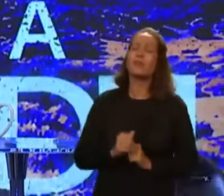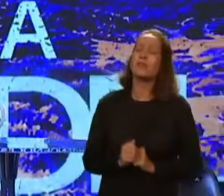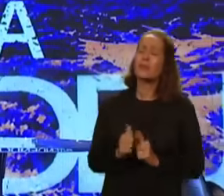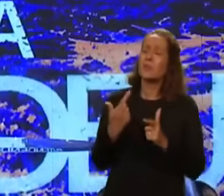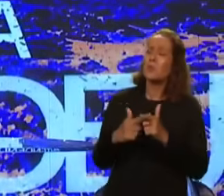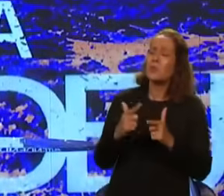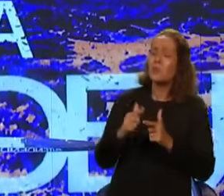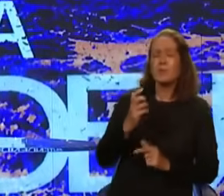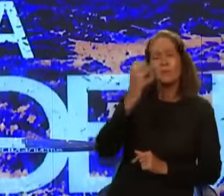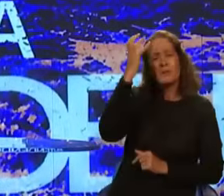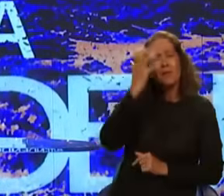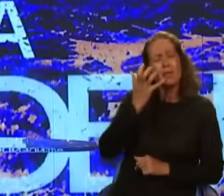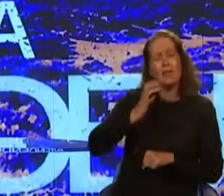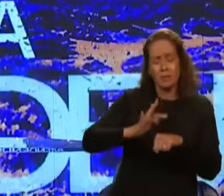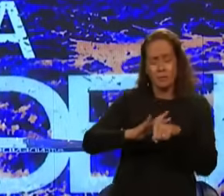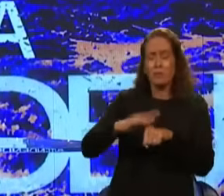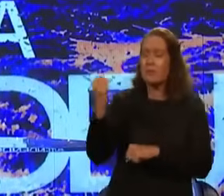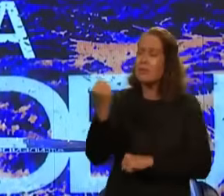luta.